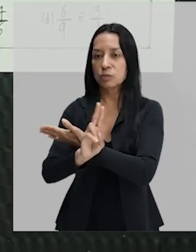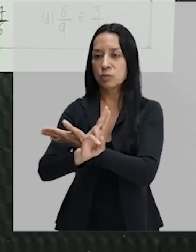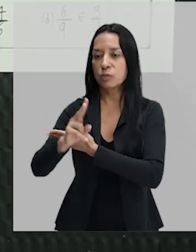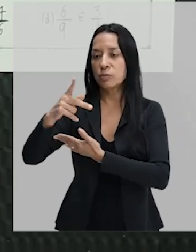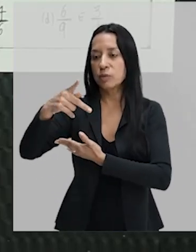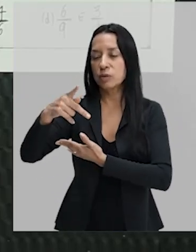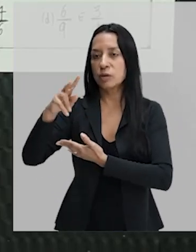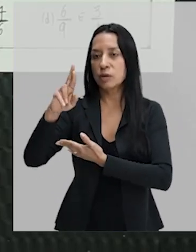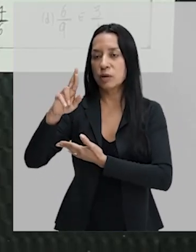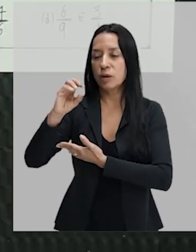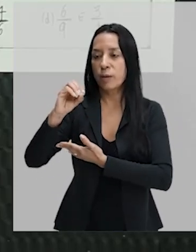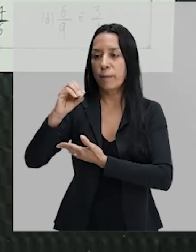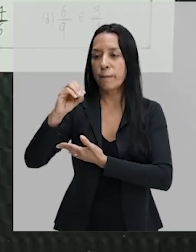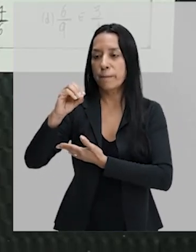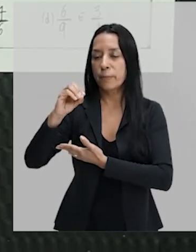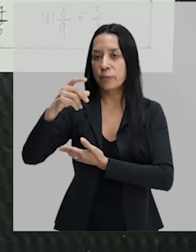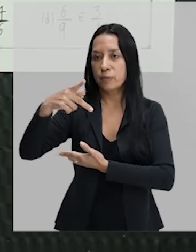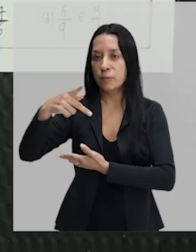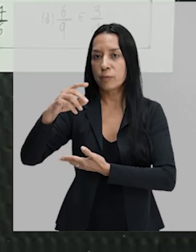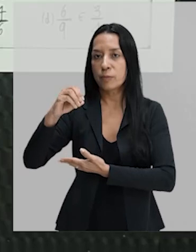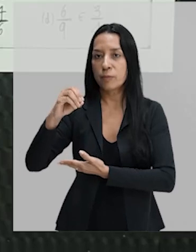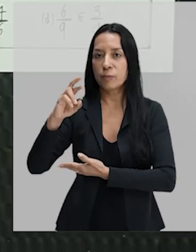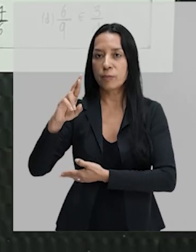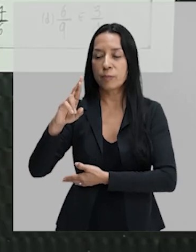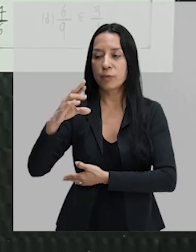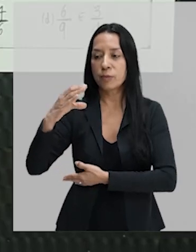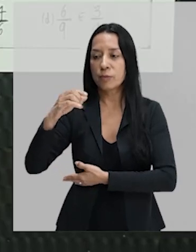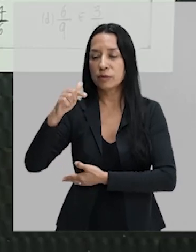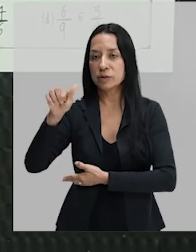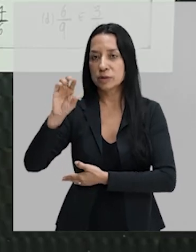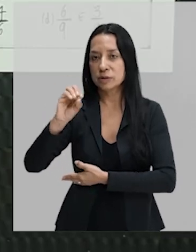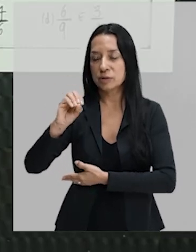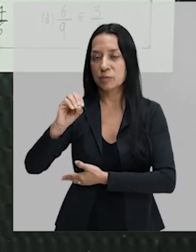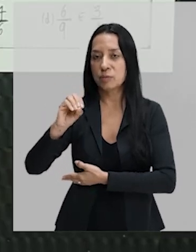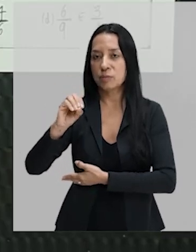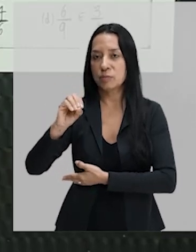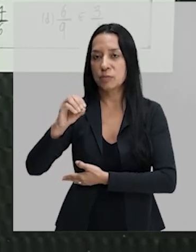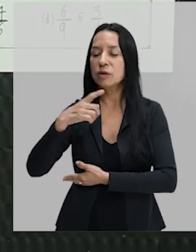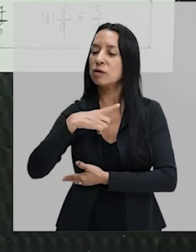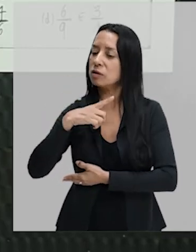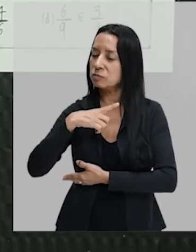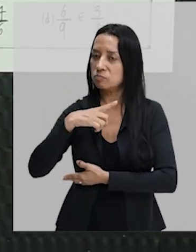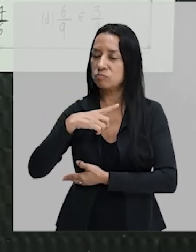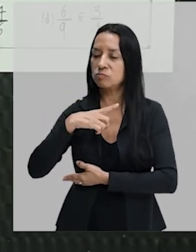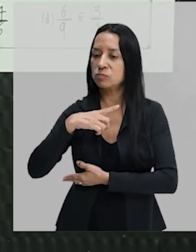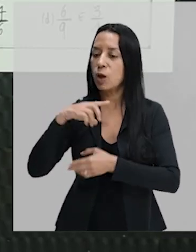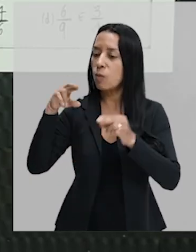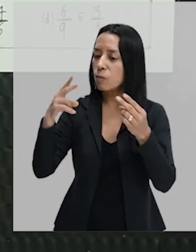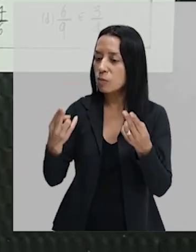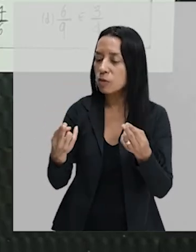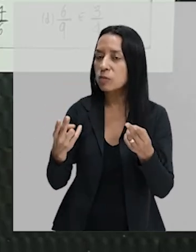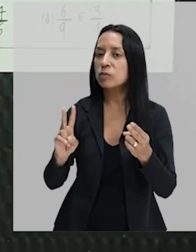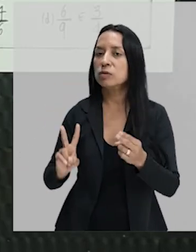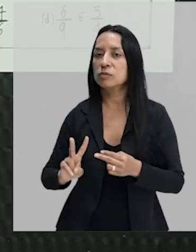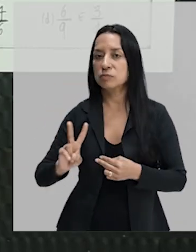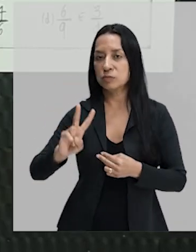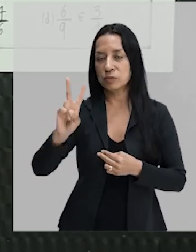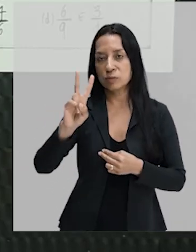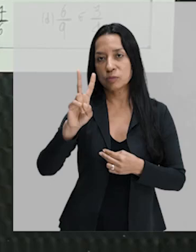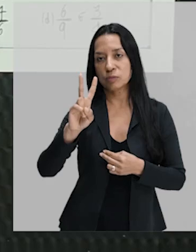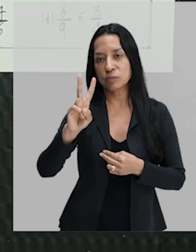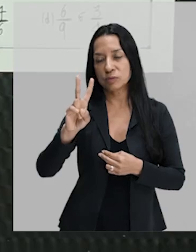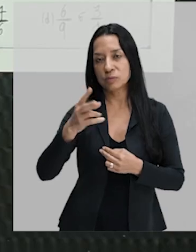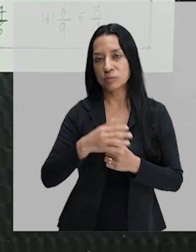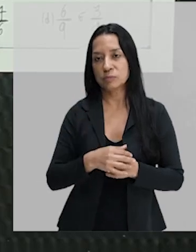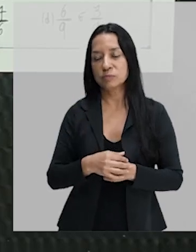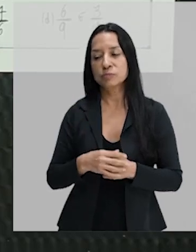uma proporcionalidade aqui entre esses valores. Tá? Então, a proporção nada